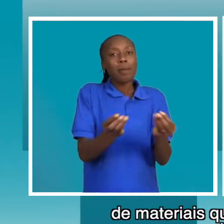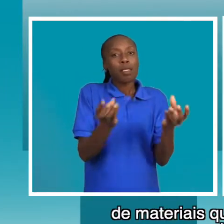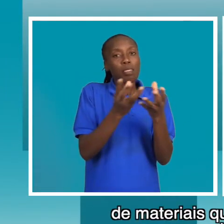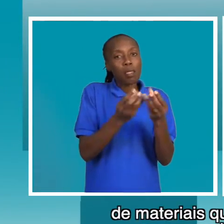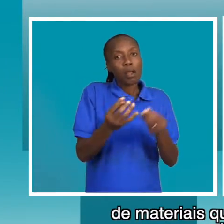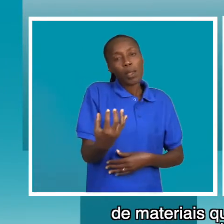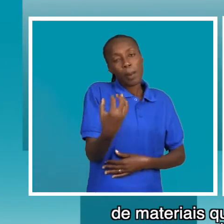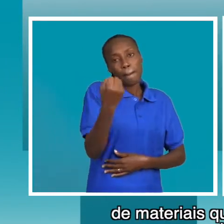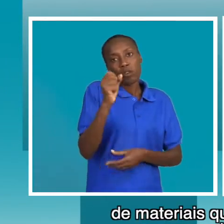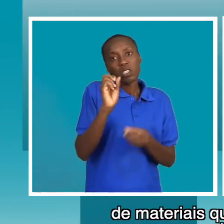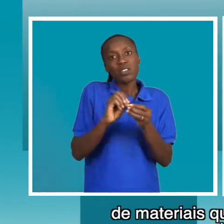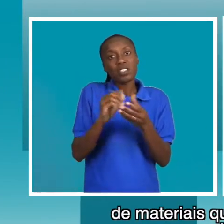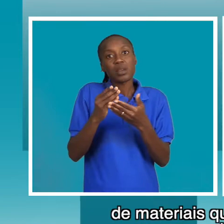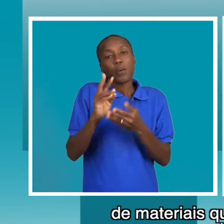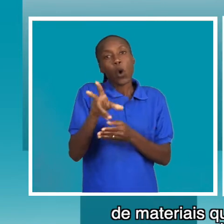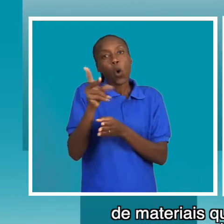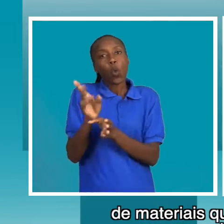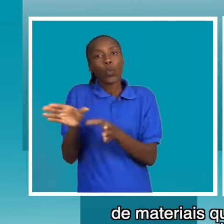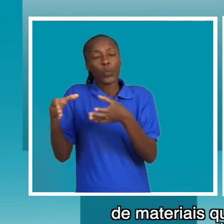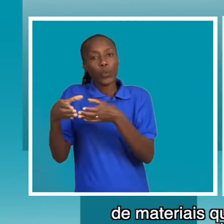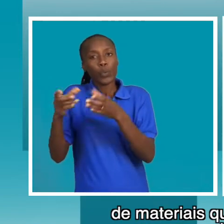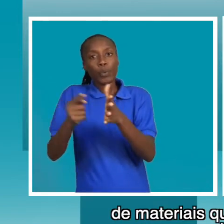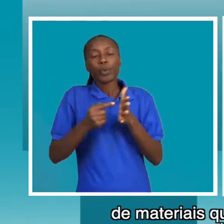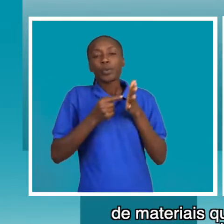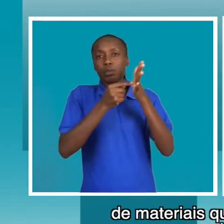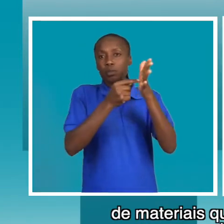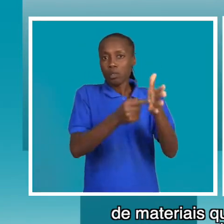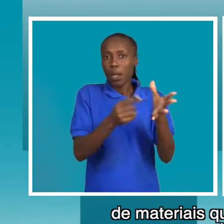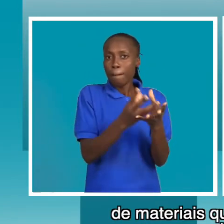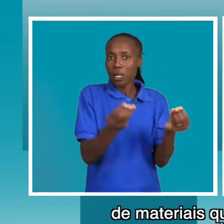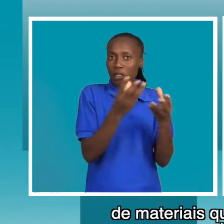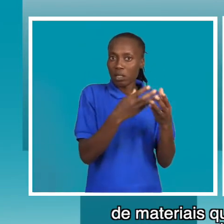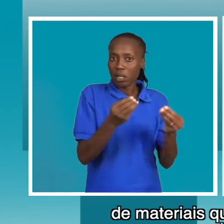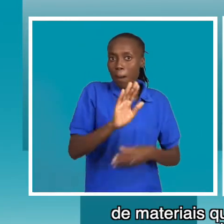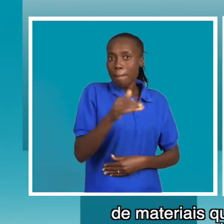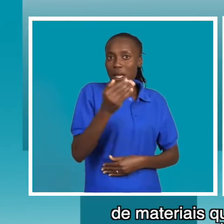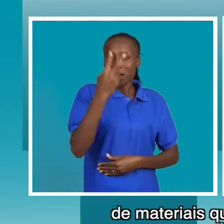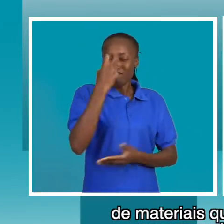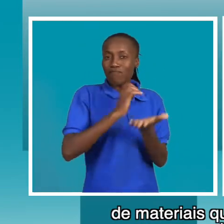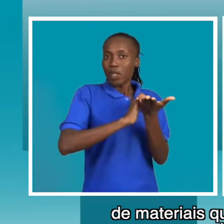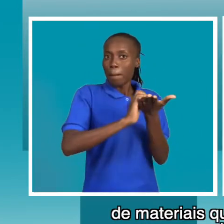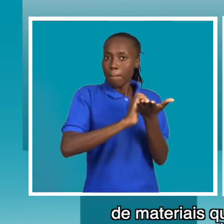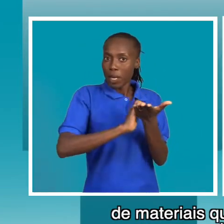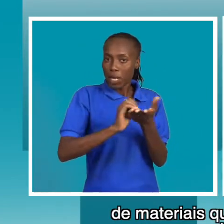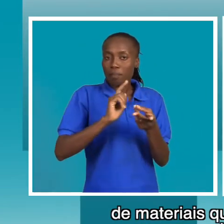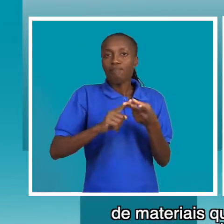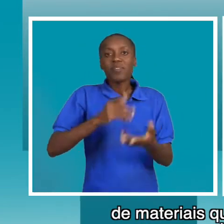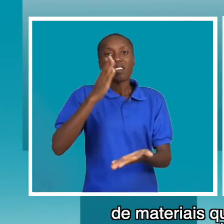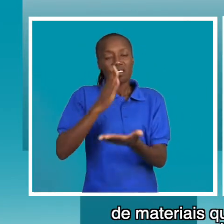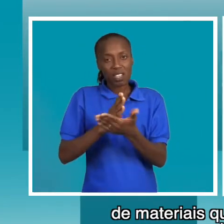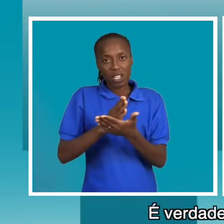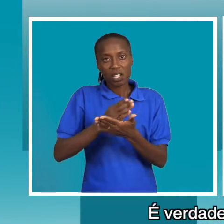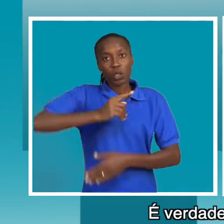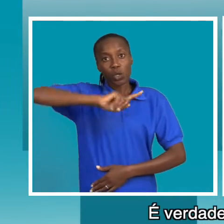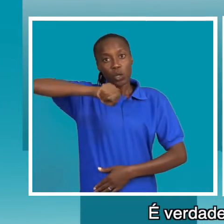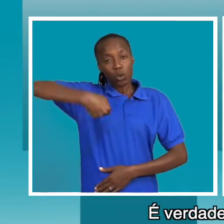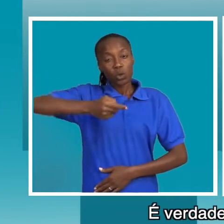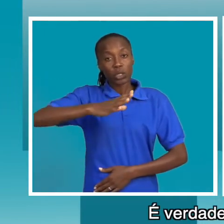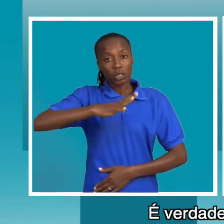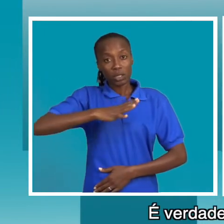materiais que possam abarcar também outros grupos, por exemplo, material didático em braile.